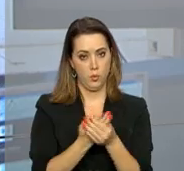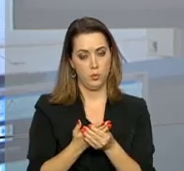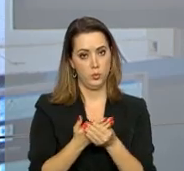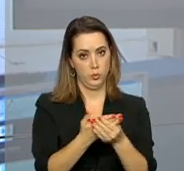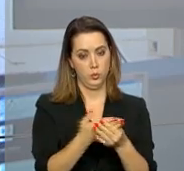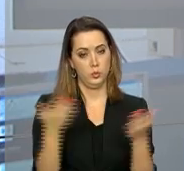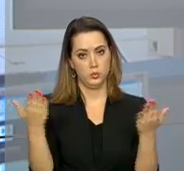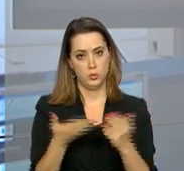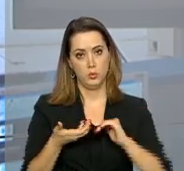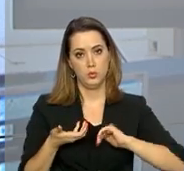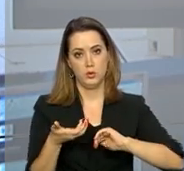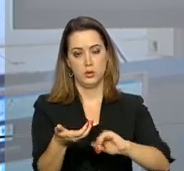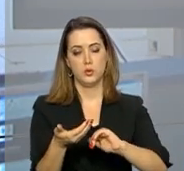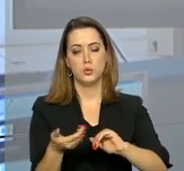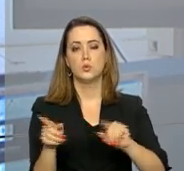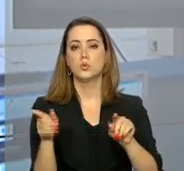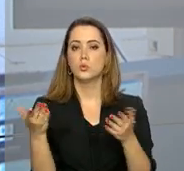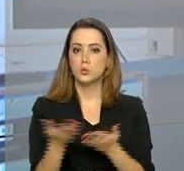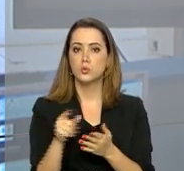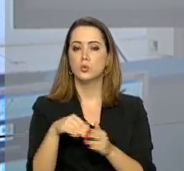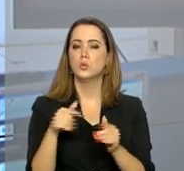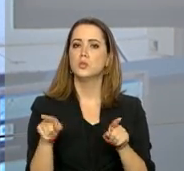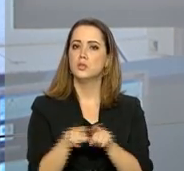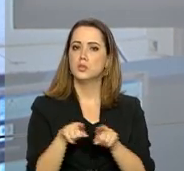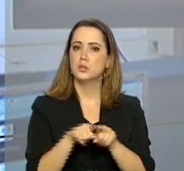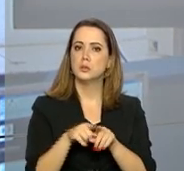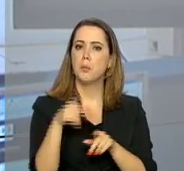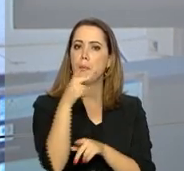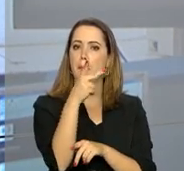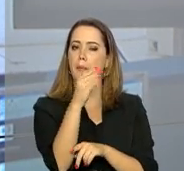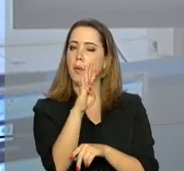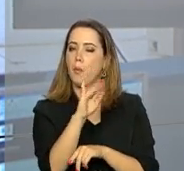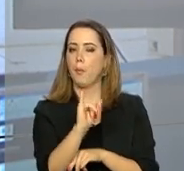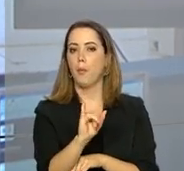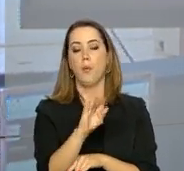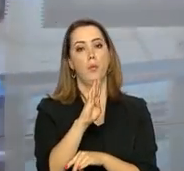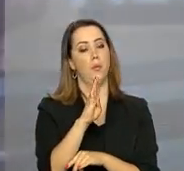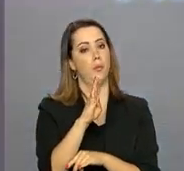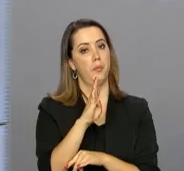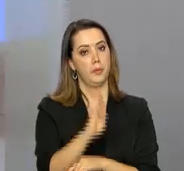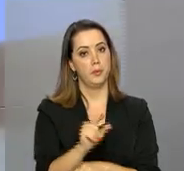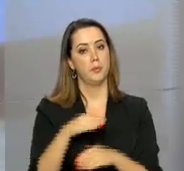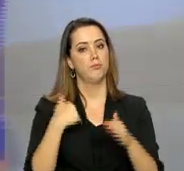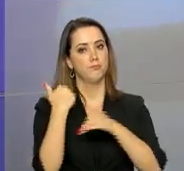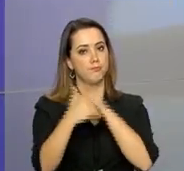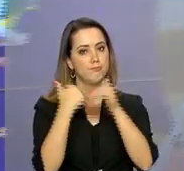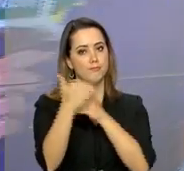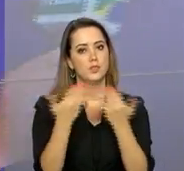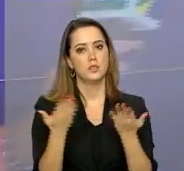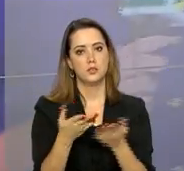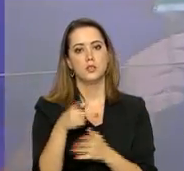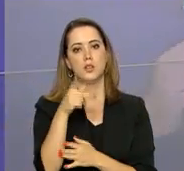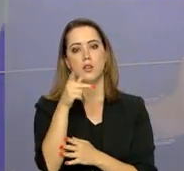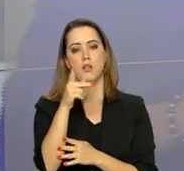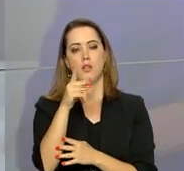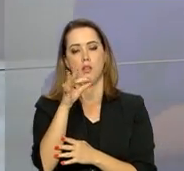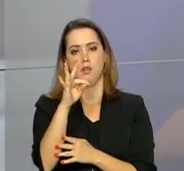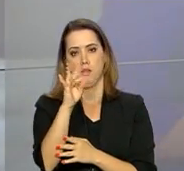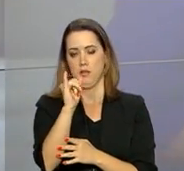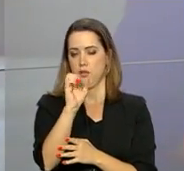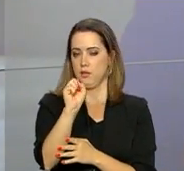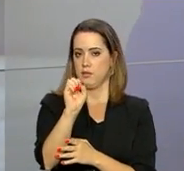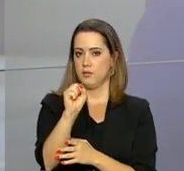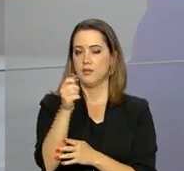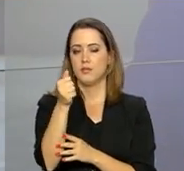com previsão também de crescimento do Produto Interno Bruto, o PIB. A repórter Thaísa Dias tem ao vivo para a gente as informações. Boa